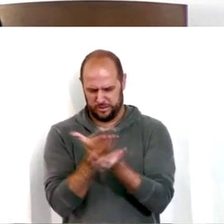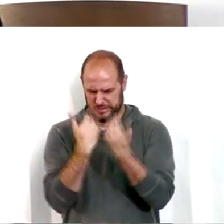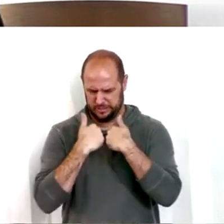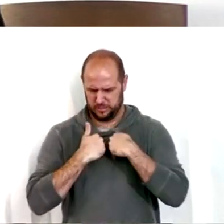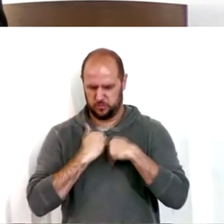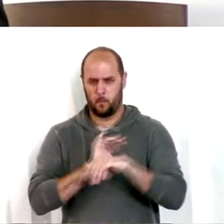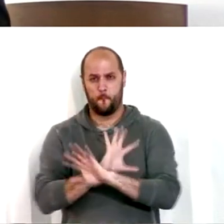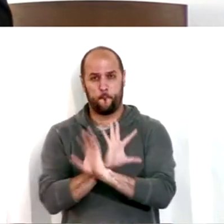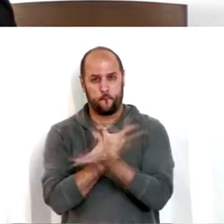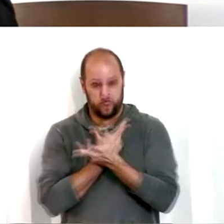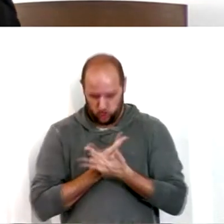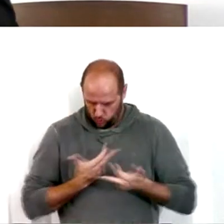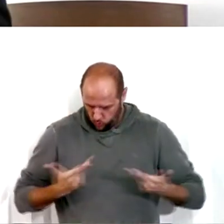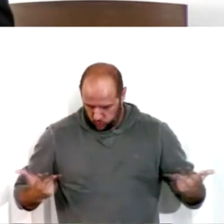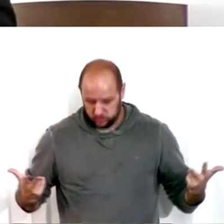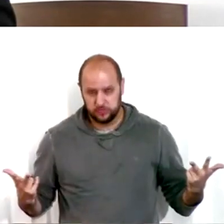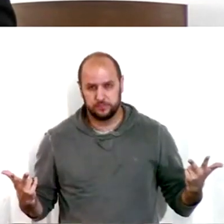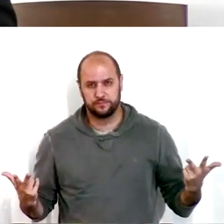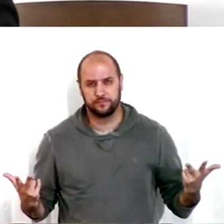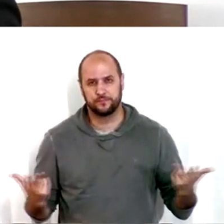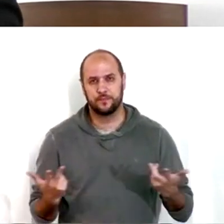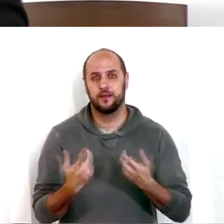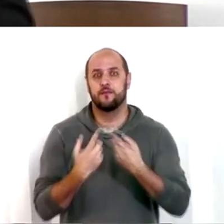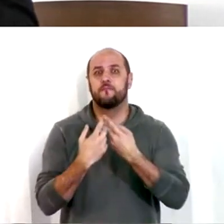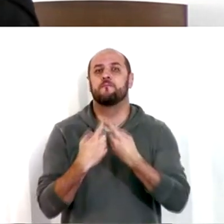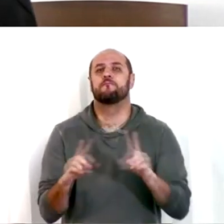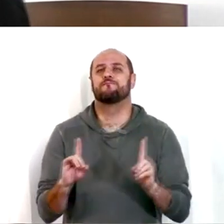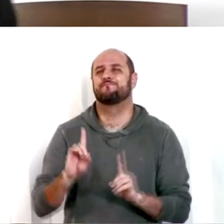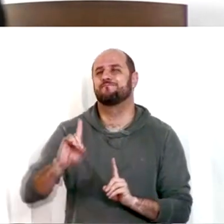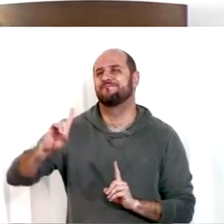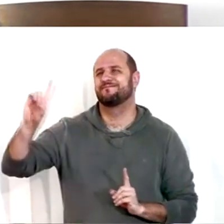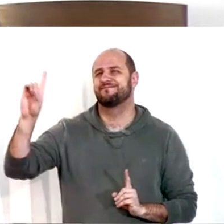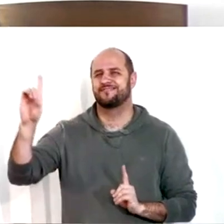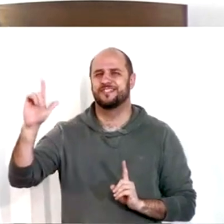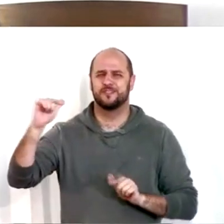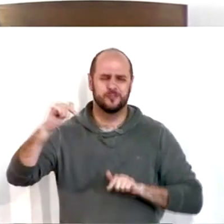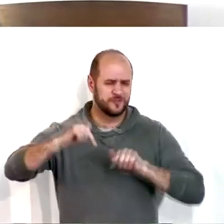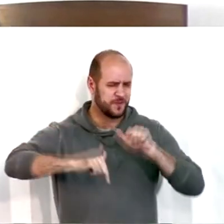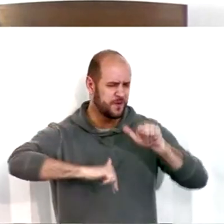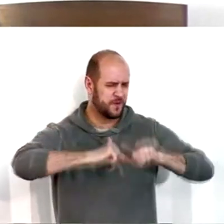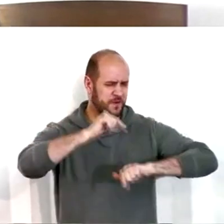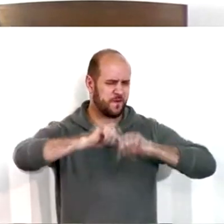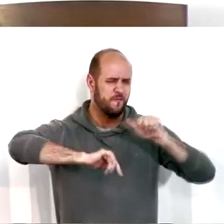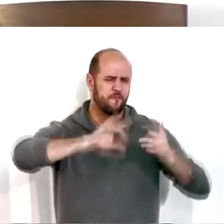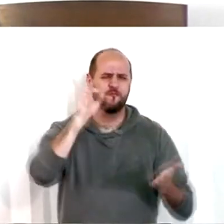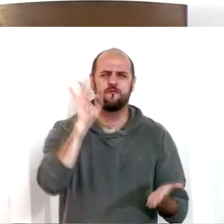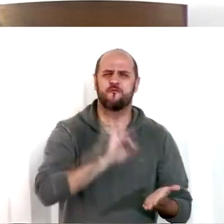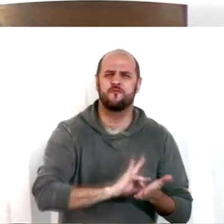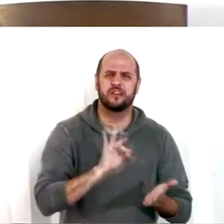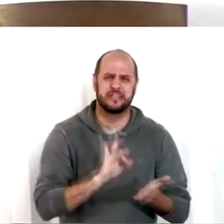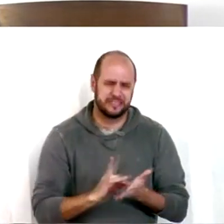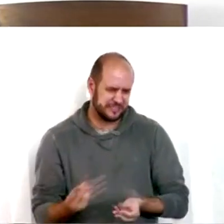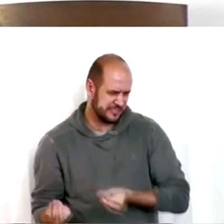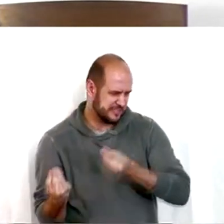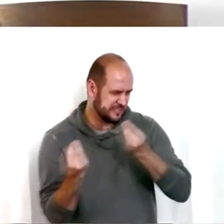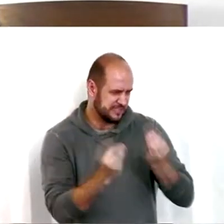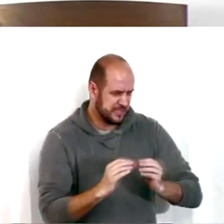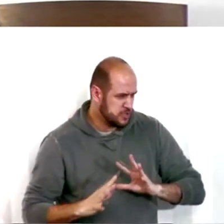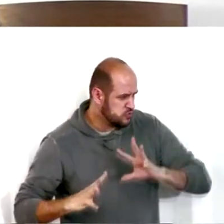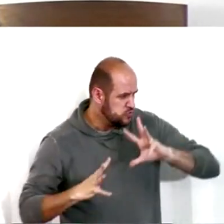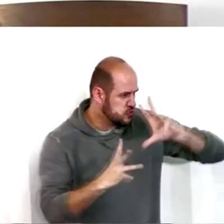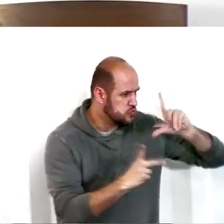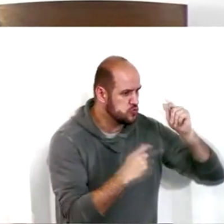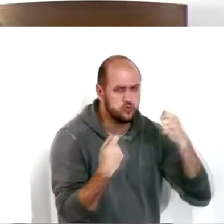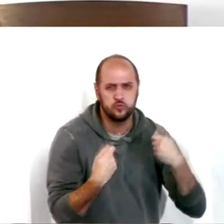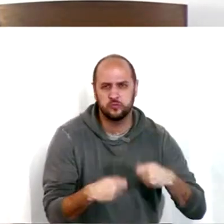fora. Mas eis aqui um Deus que está agindo de forma concreta, provendo tudo o que você